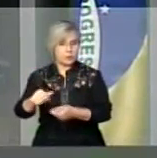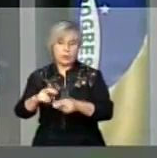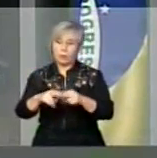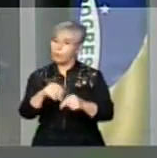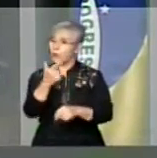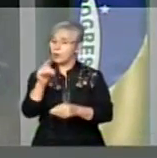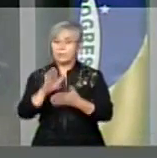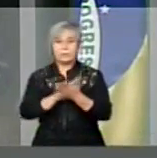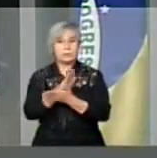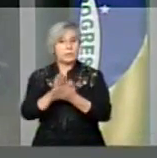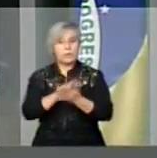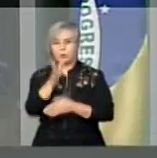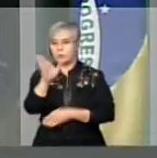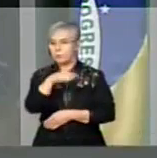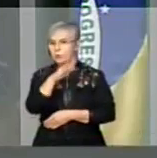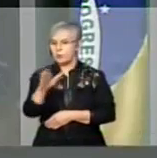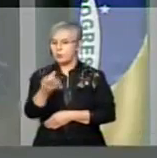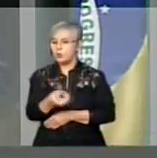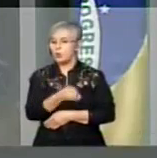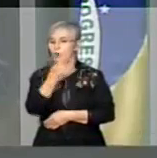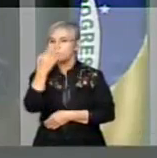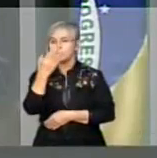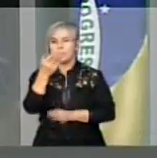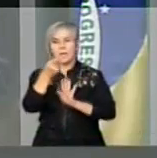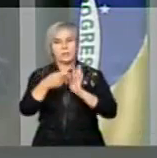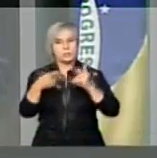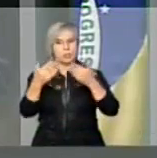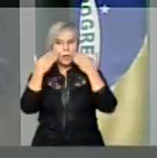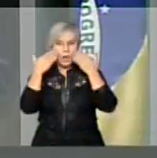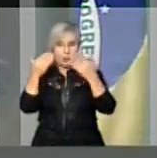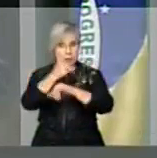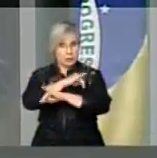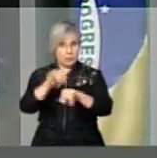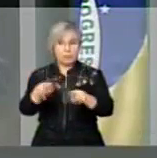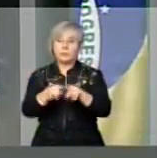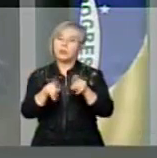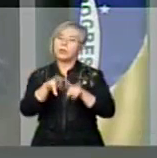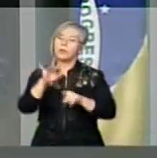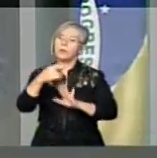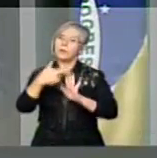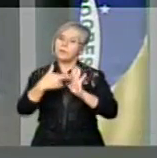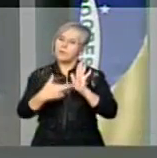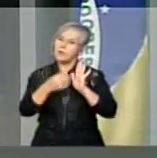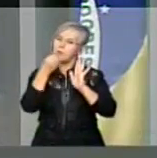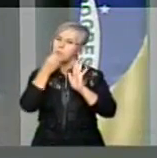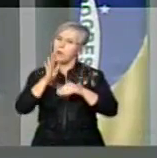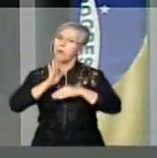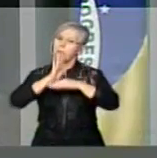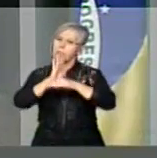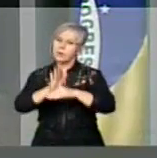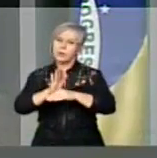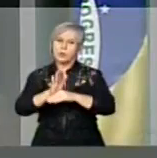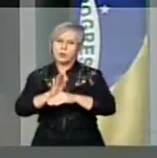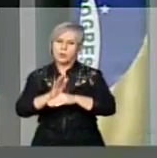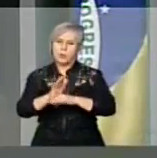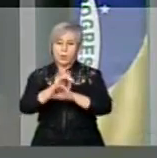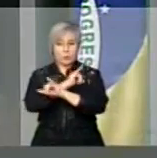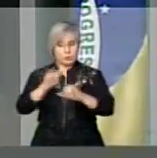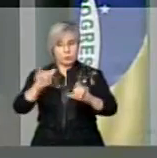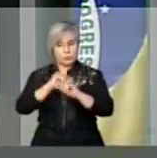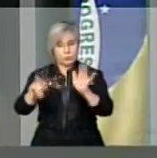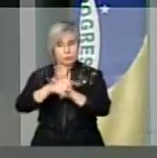qualquer restrição quanto ao número de programas a serem exibidos e adotará uma regra muito favorável aos veículos brasileiros, pois